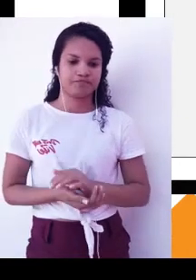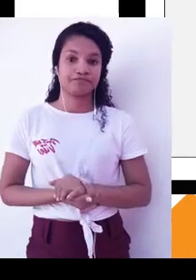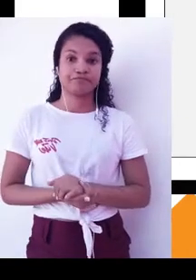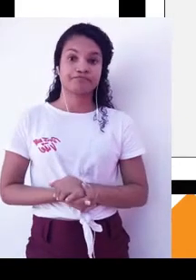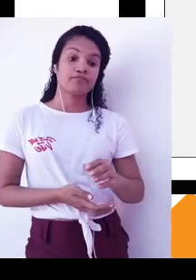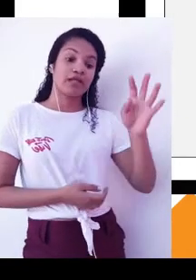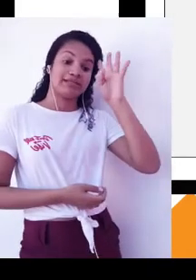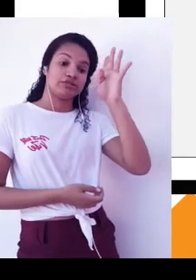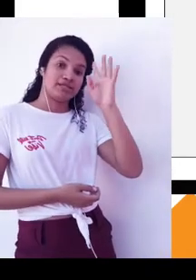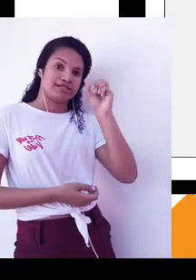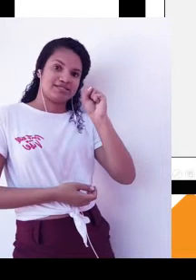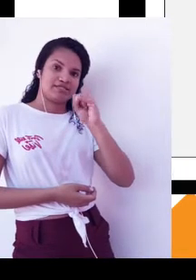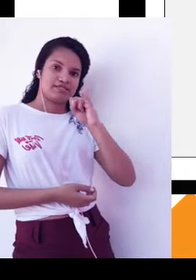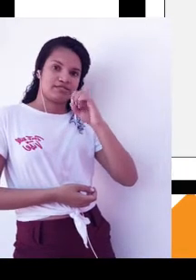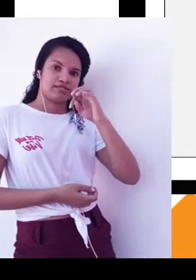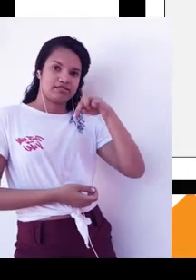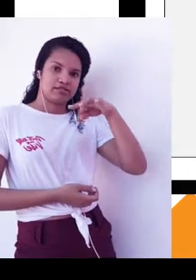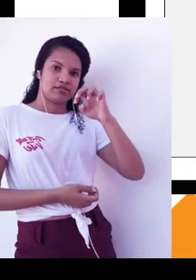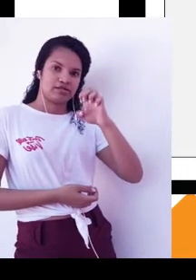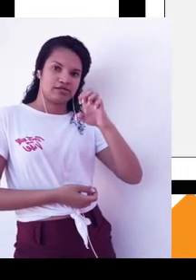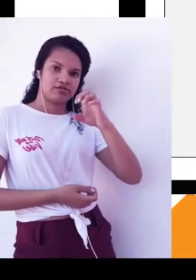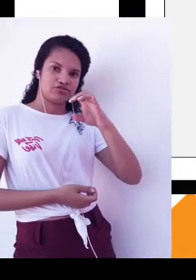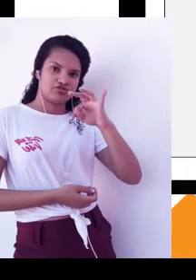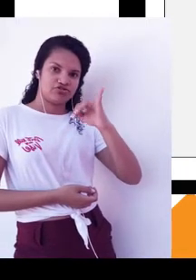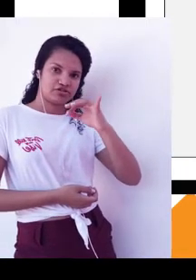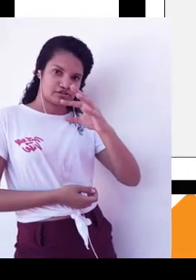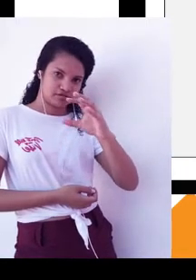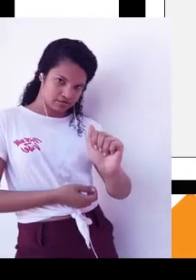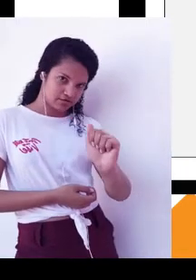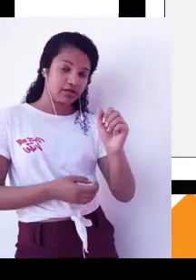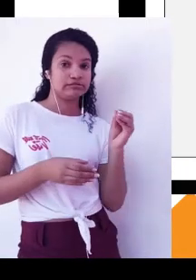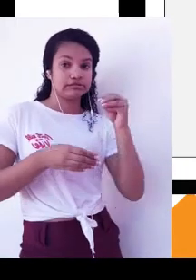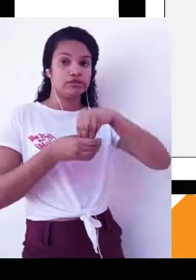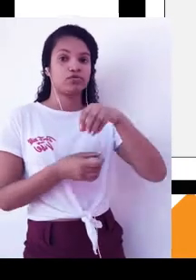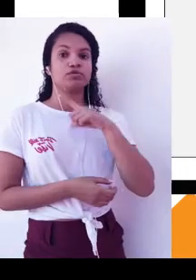A teoria sintética da evolução incorpora